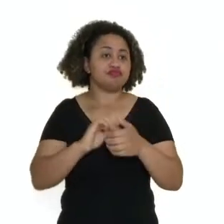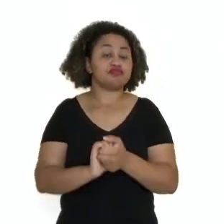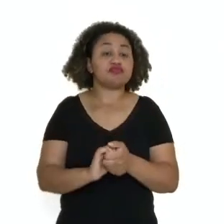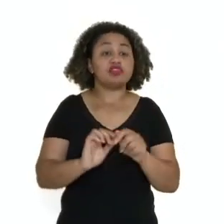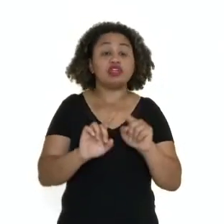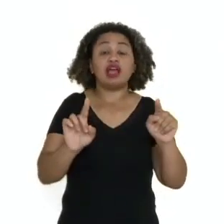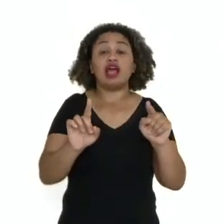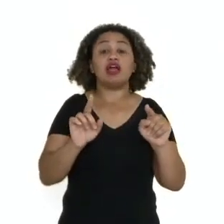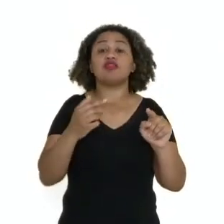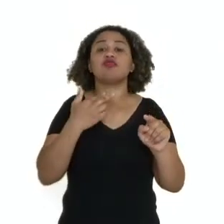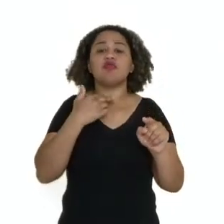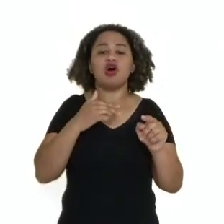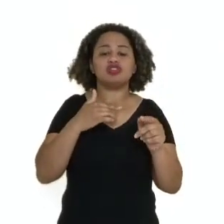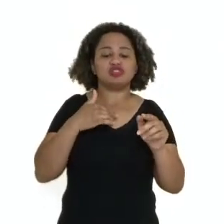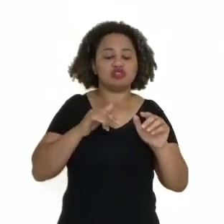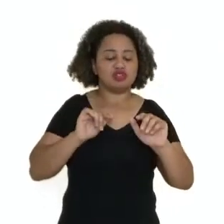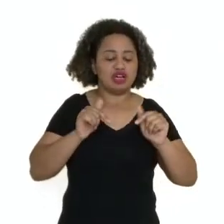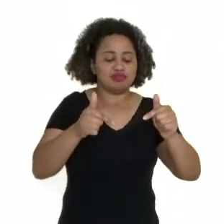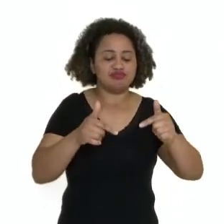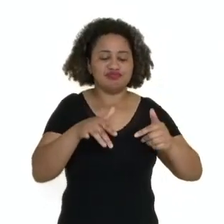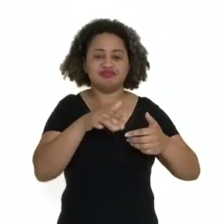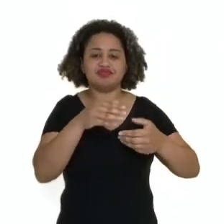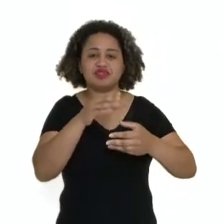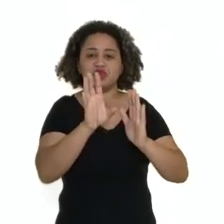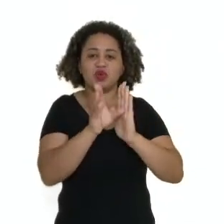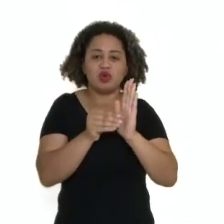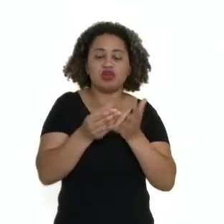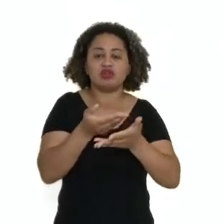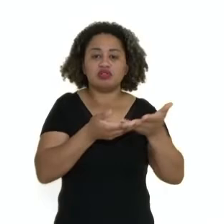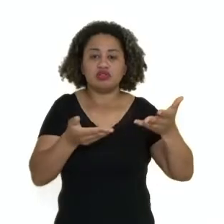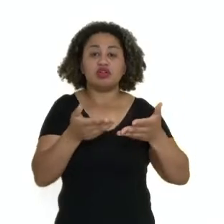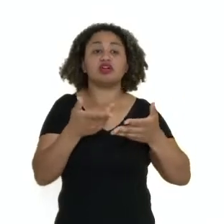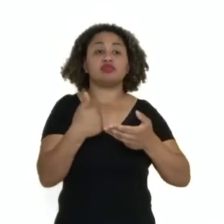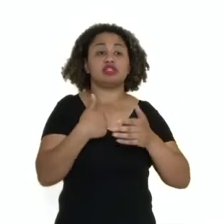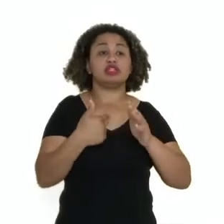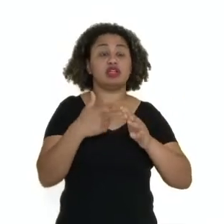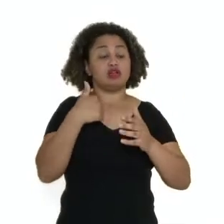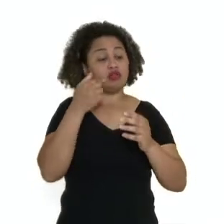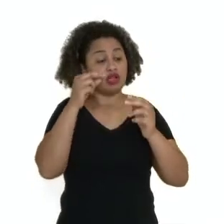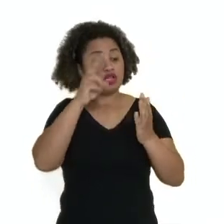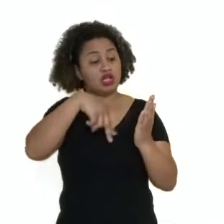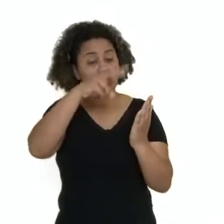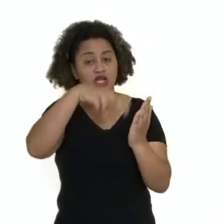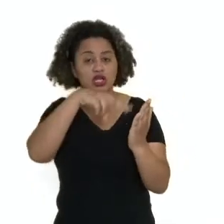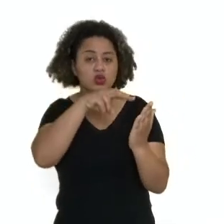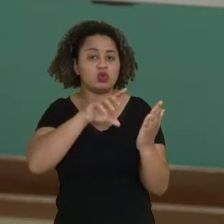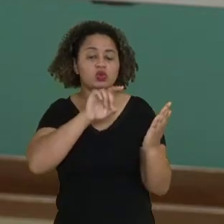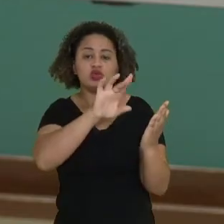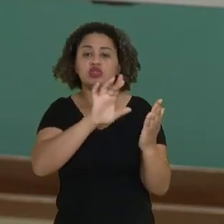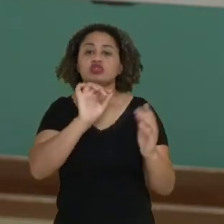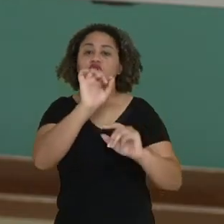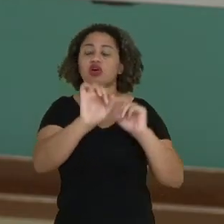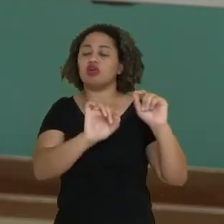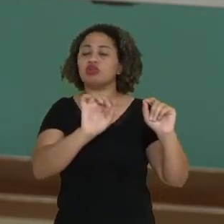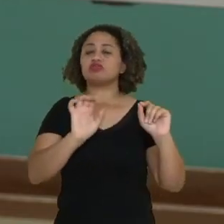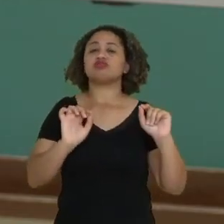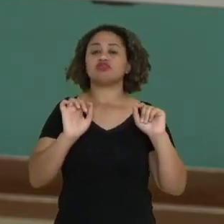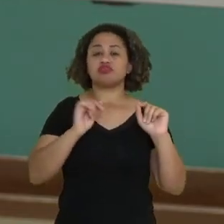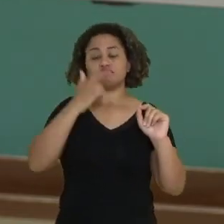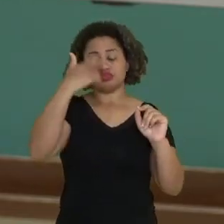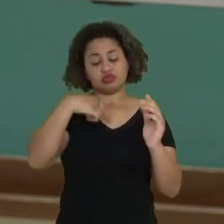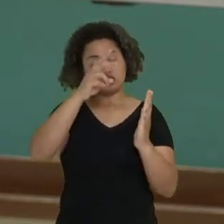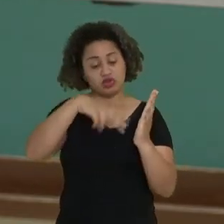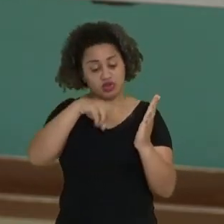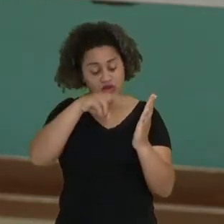permitem que o público interaja com o conteúdo, a peça deve direcionar a leitura do visitante para não comprometer